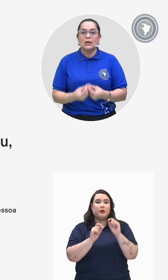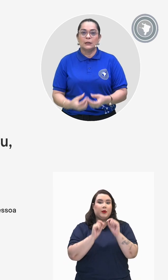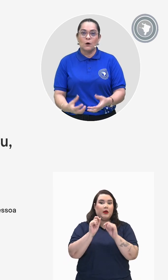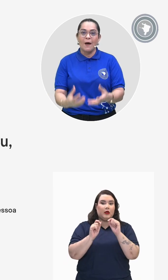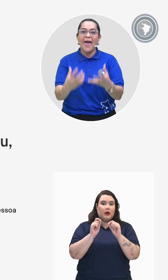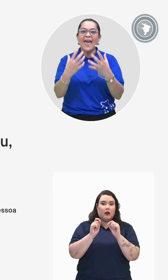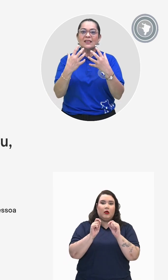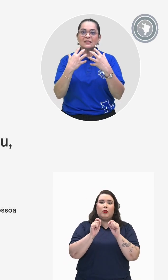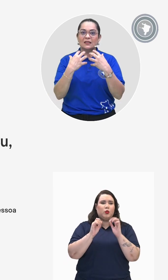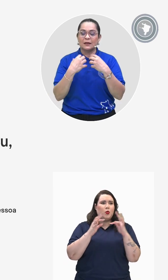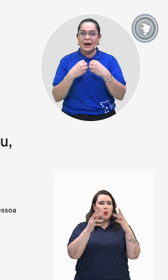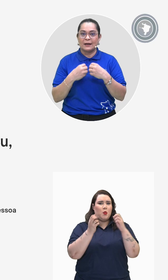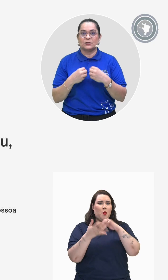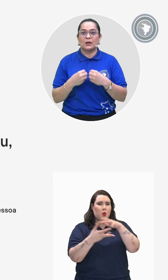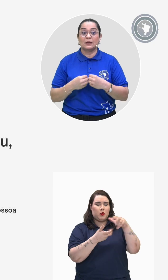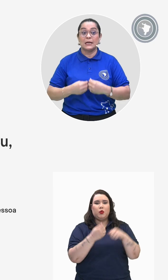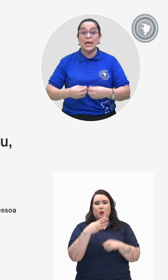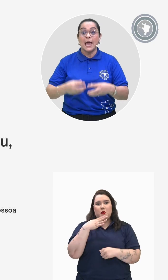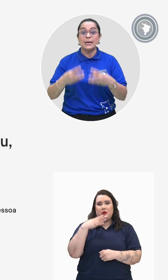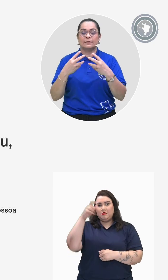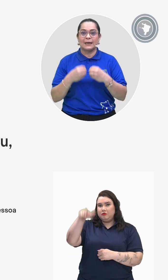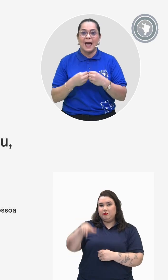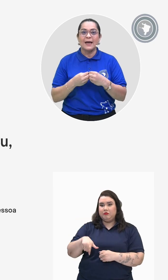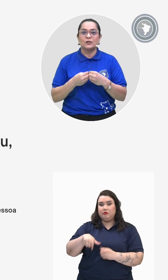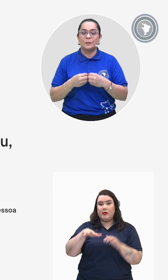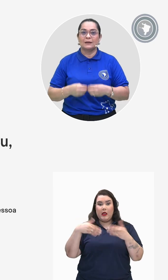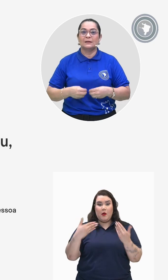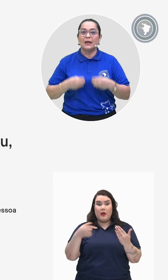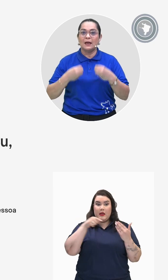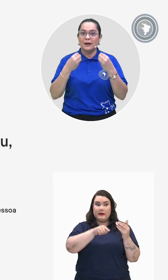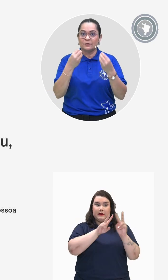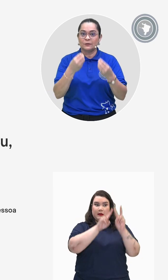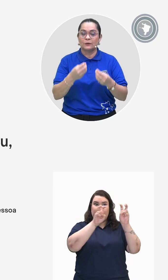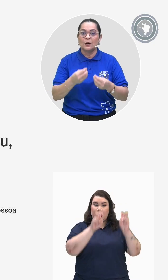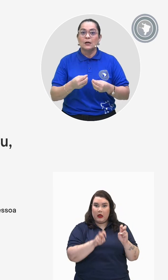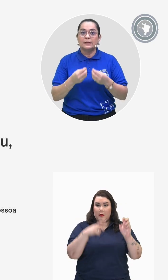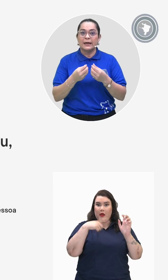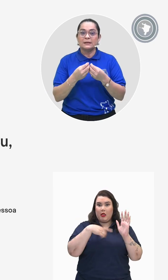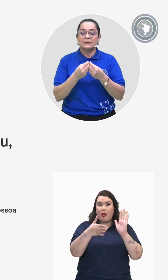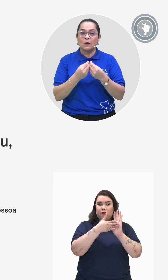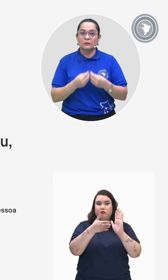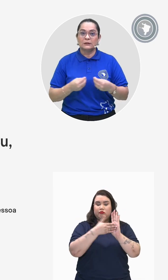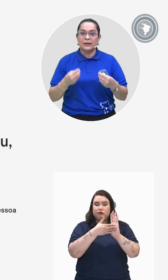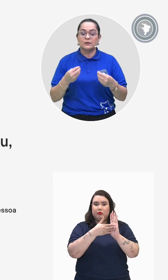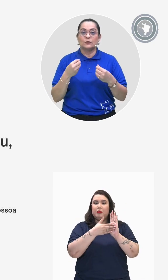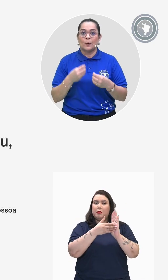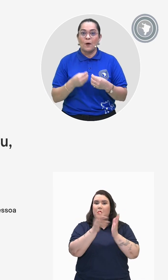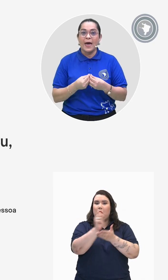mundialmente. Então, essa temática que ele traz para dentro